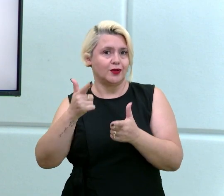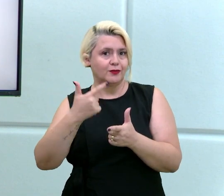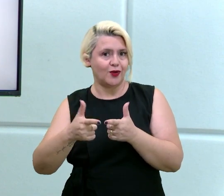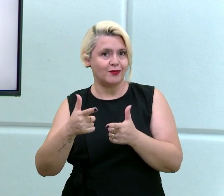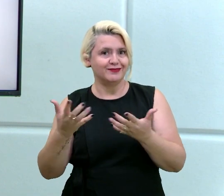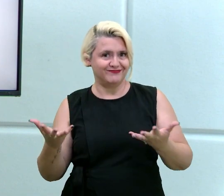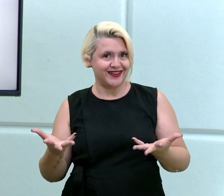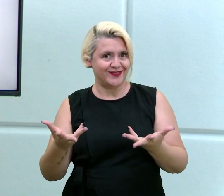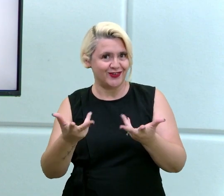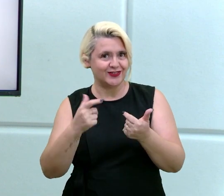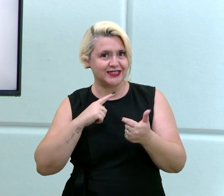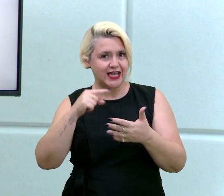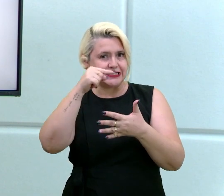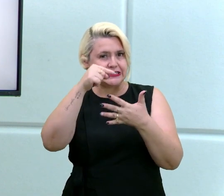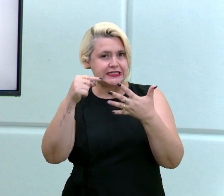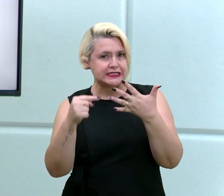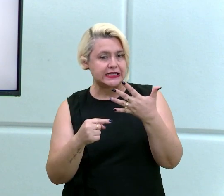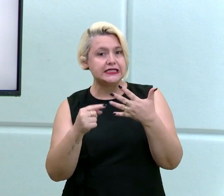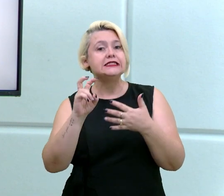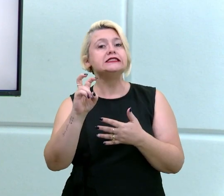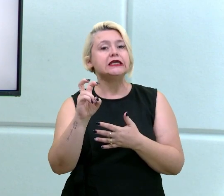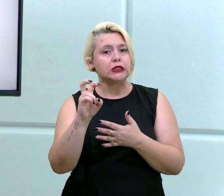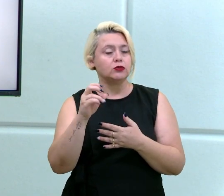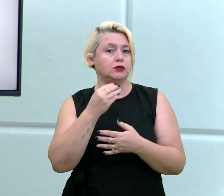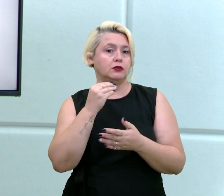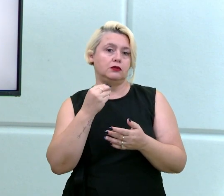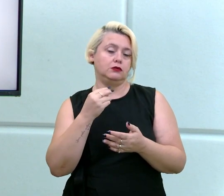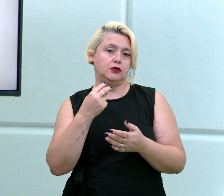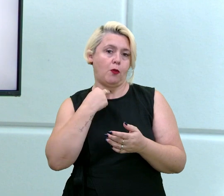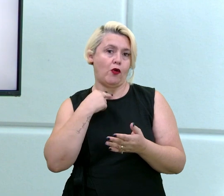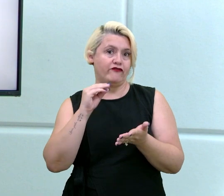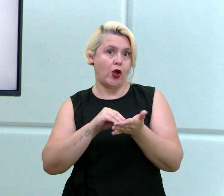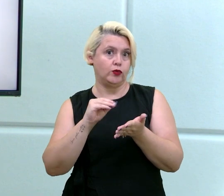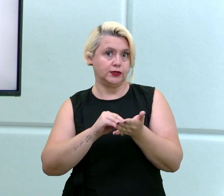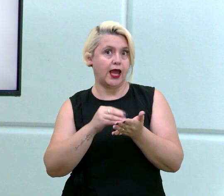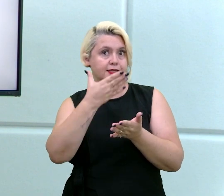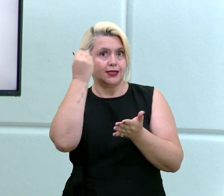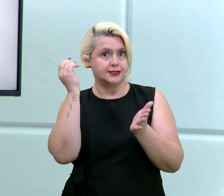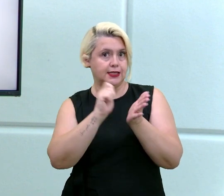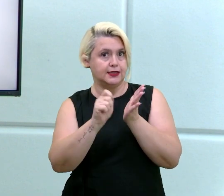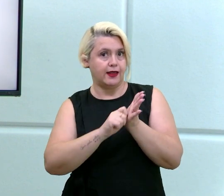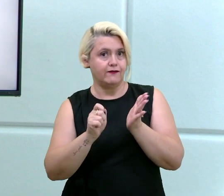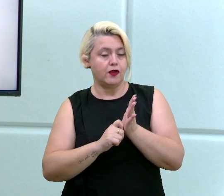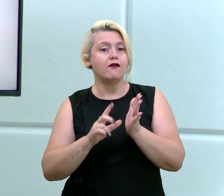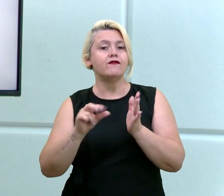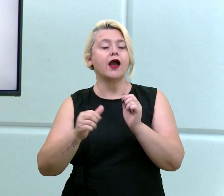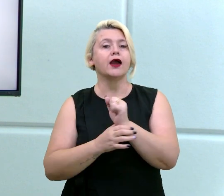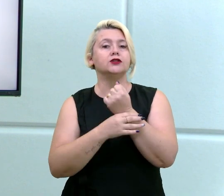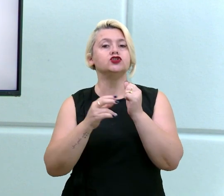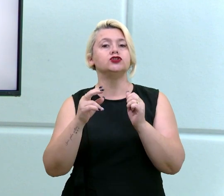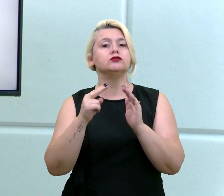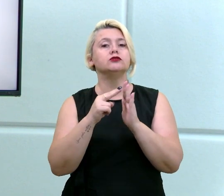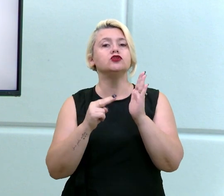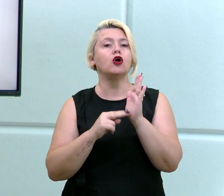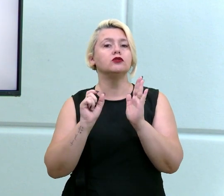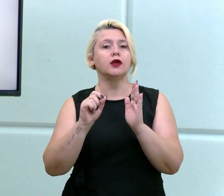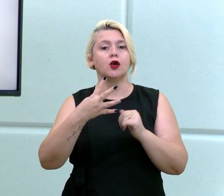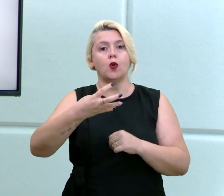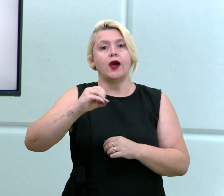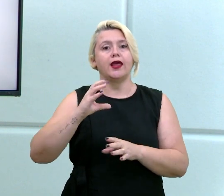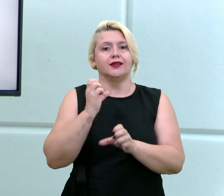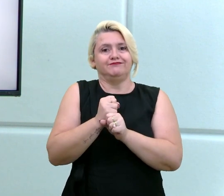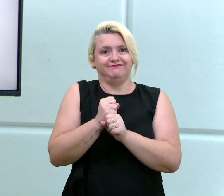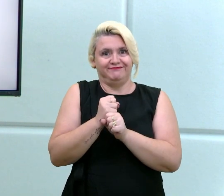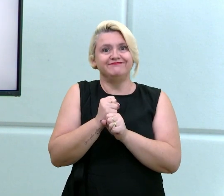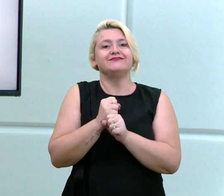os 5 elementos que não podem faltar. E cada um desses elementos vai garantir para a gente quantos pontos? 40 pontos.